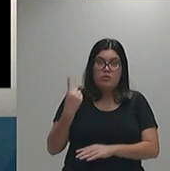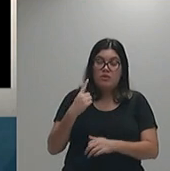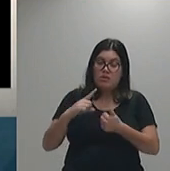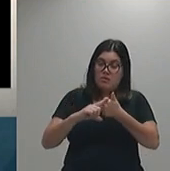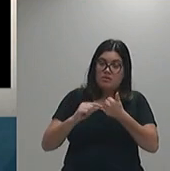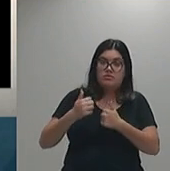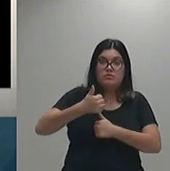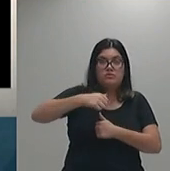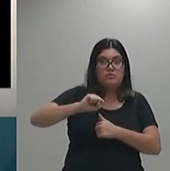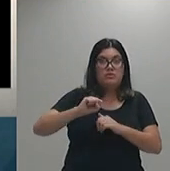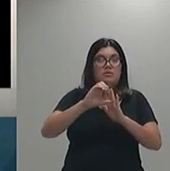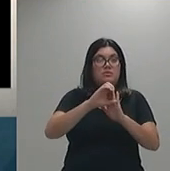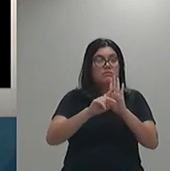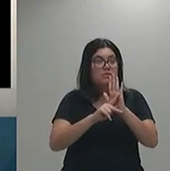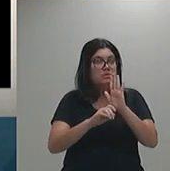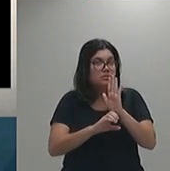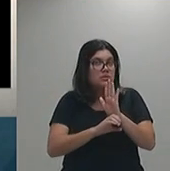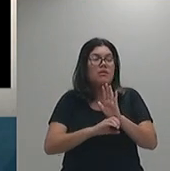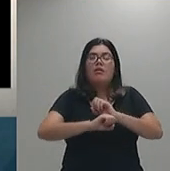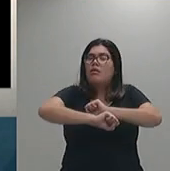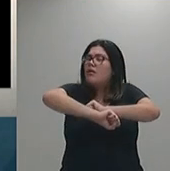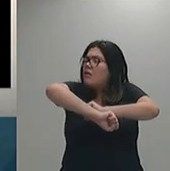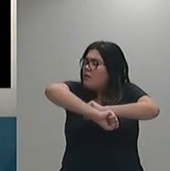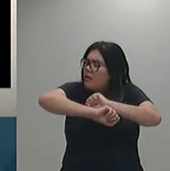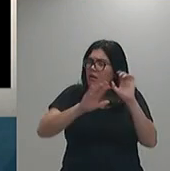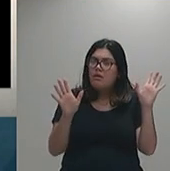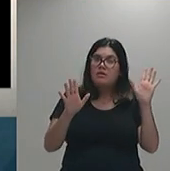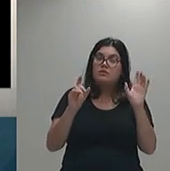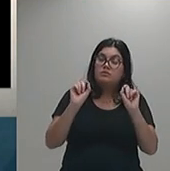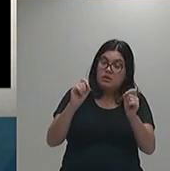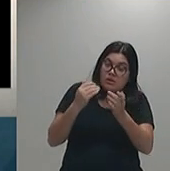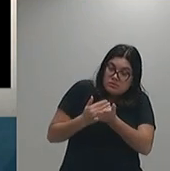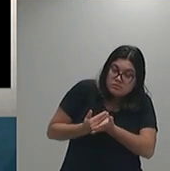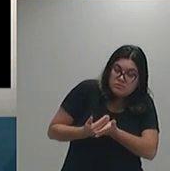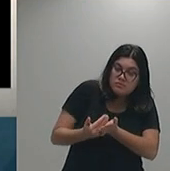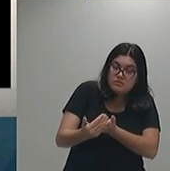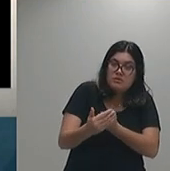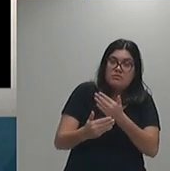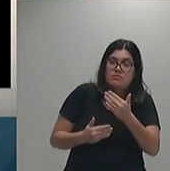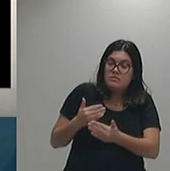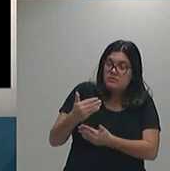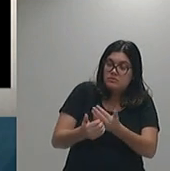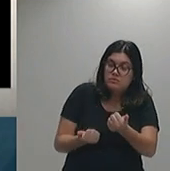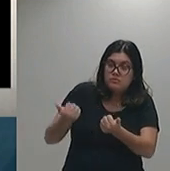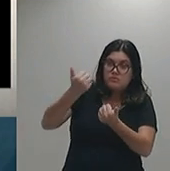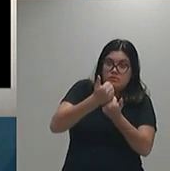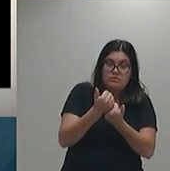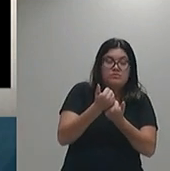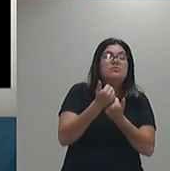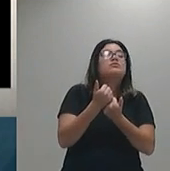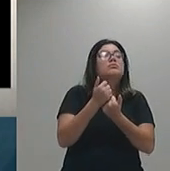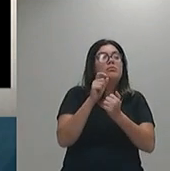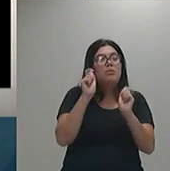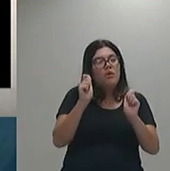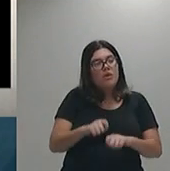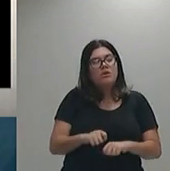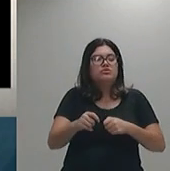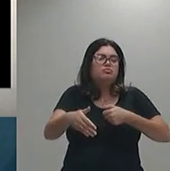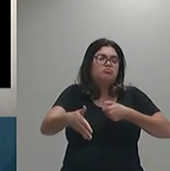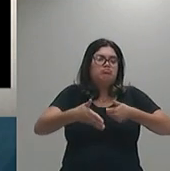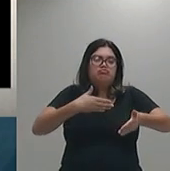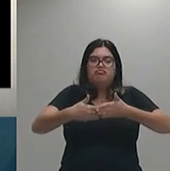é claro iniciado um processo para o substituto processual o substituído pode a qualquer momento